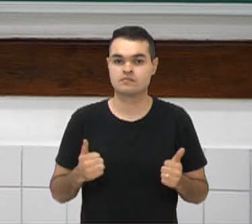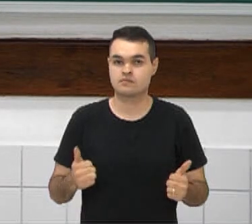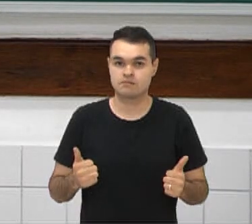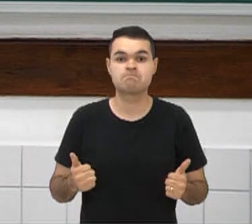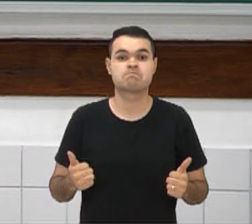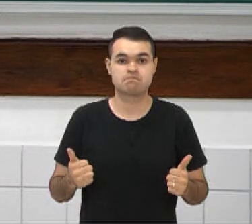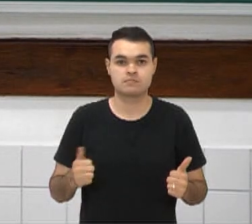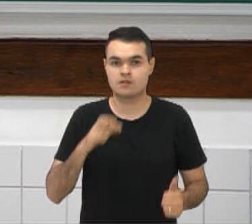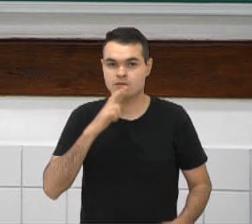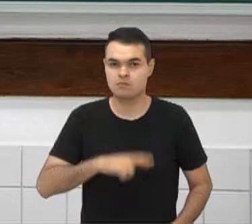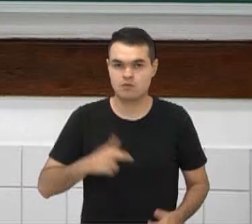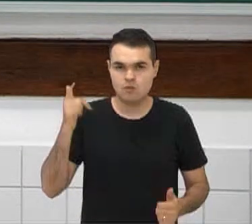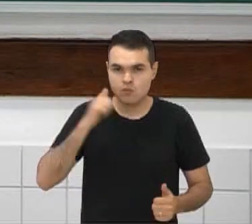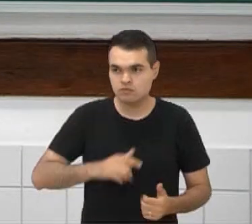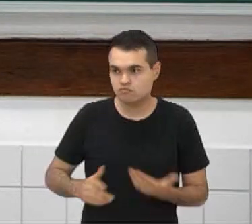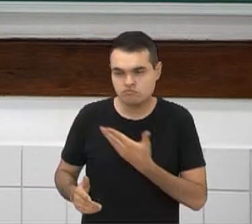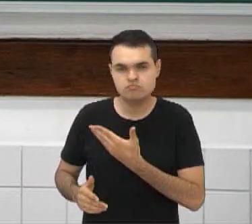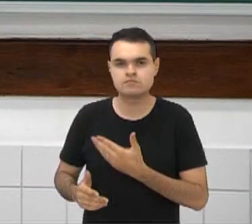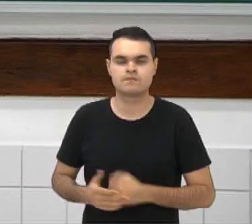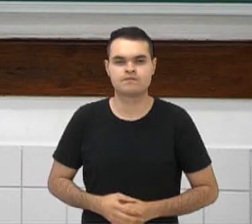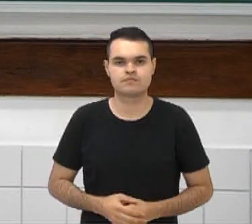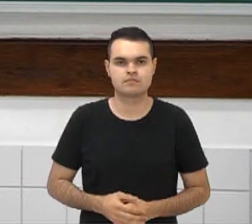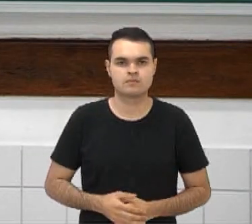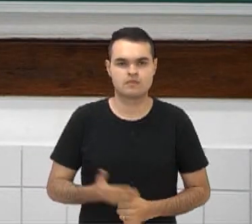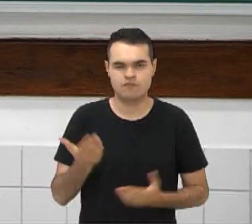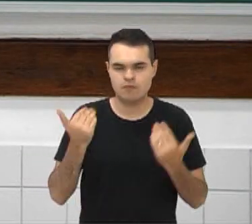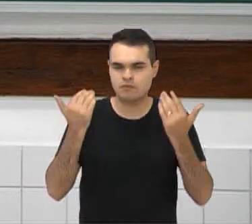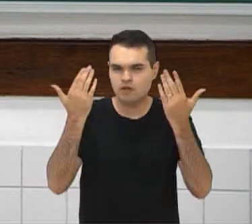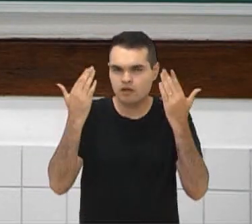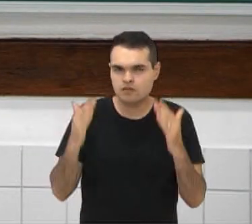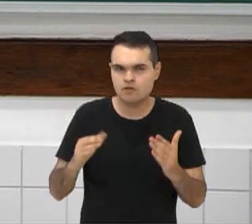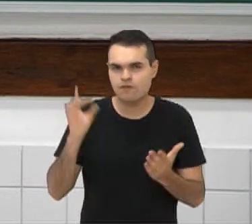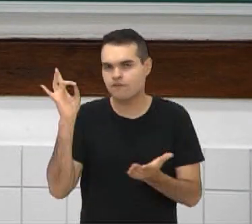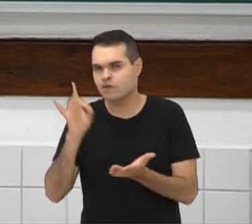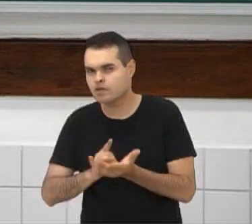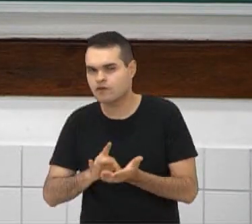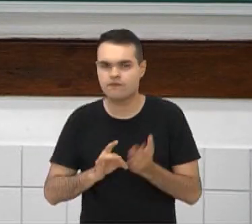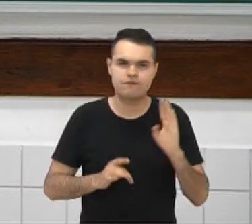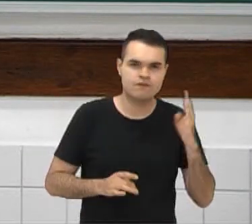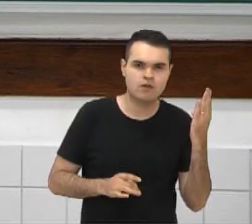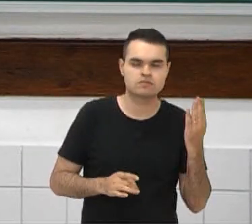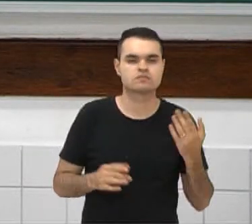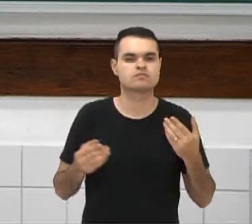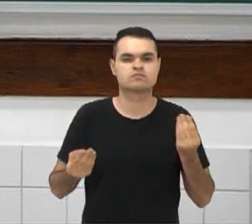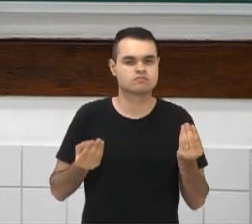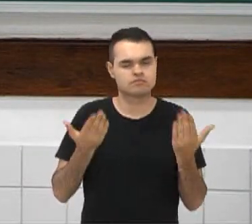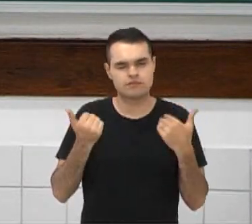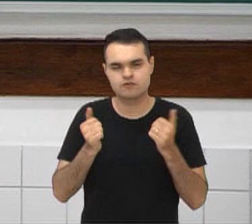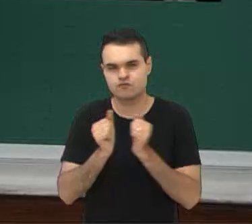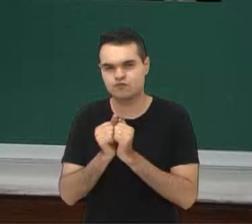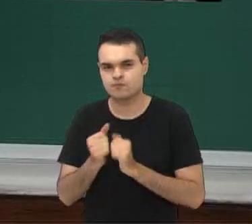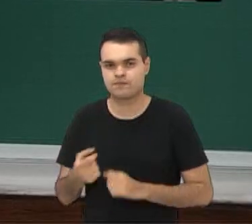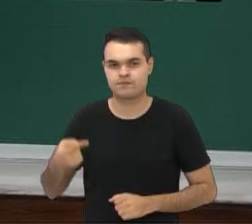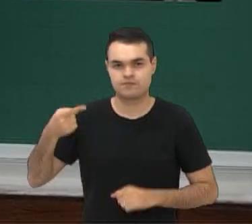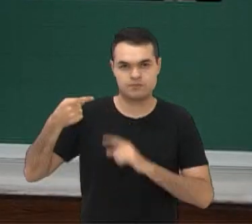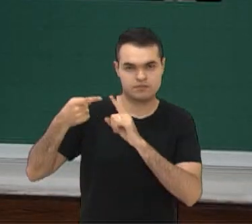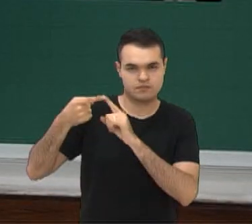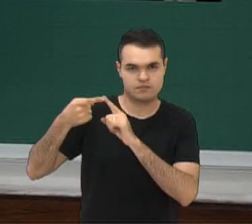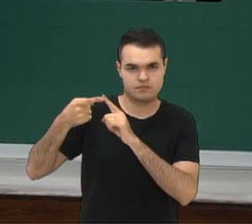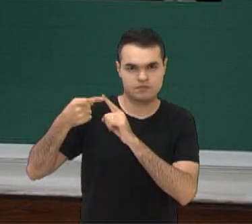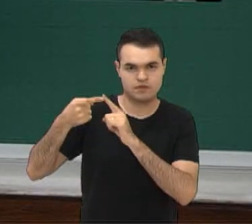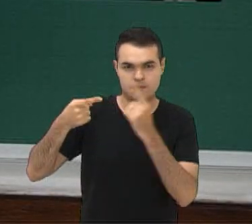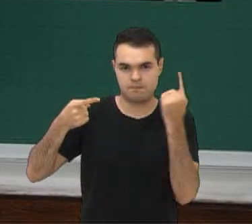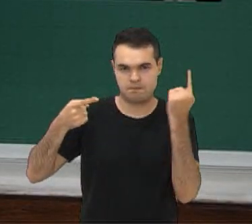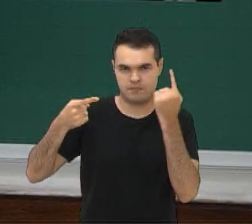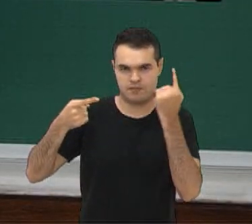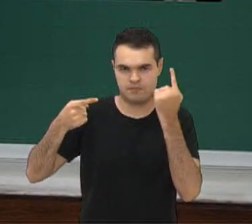Então, galerinha, responderam aos nossos exercícios? Vamos analisar lá o que é verdadeiro e o que é falso? Acompanhem aqui comigo. A